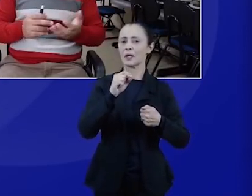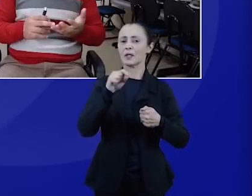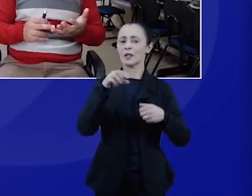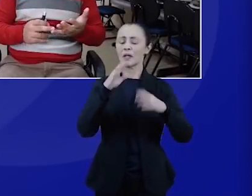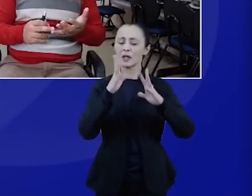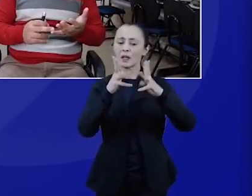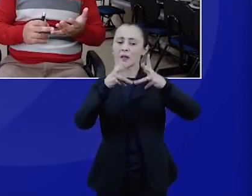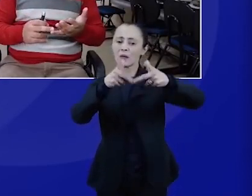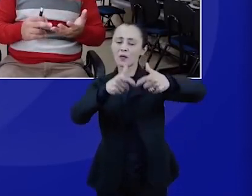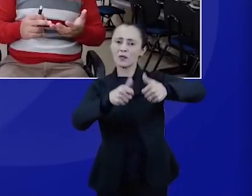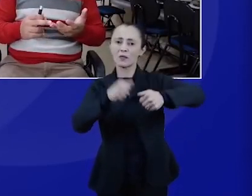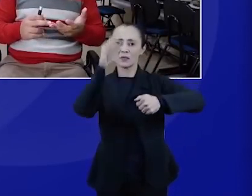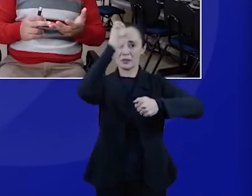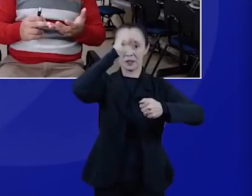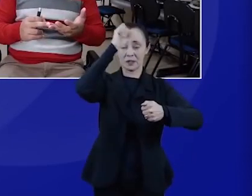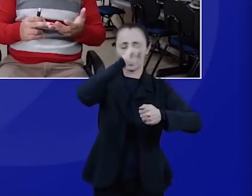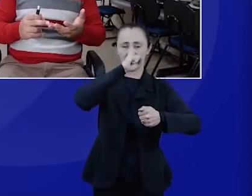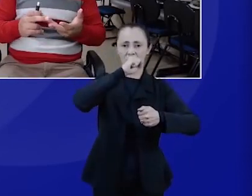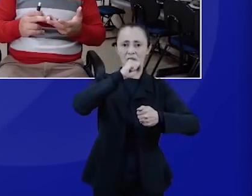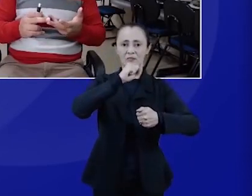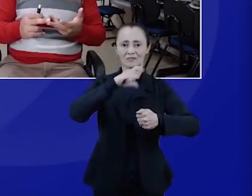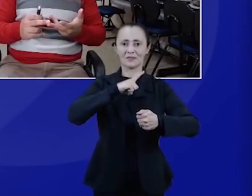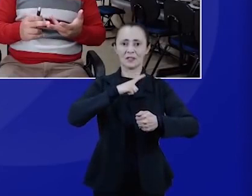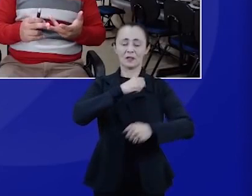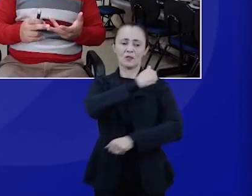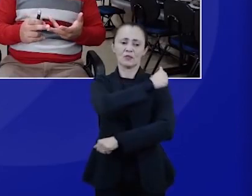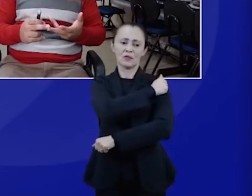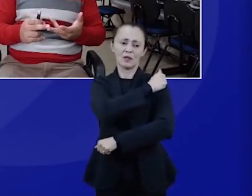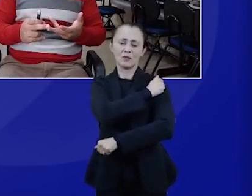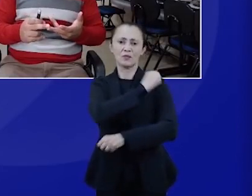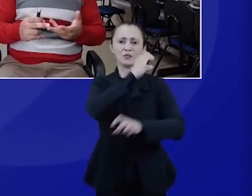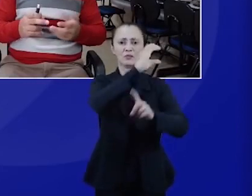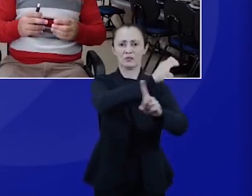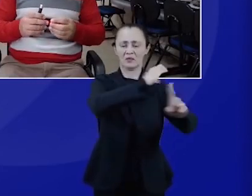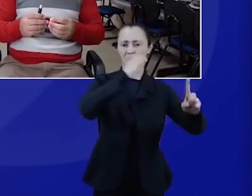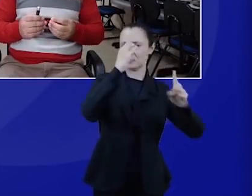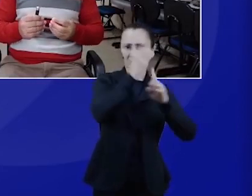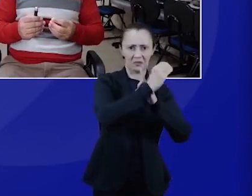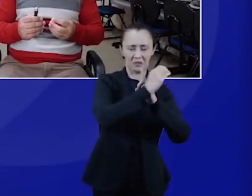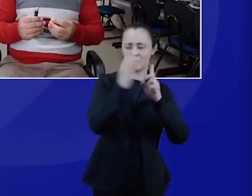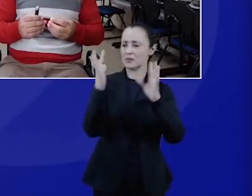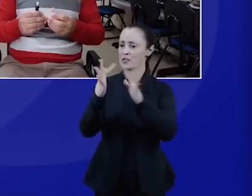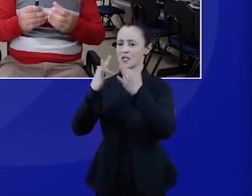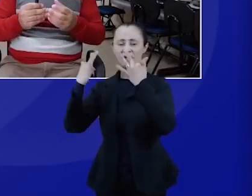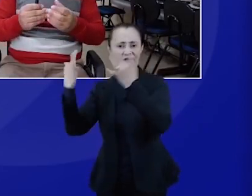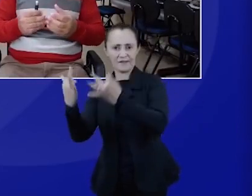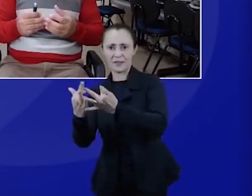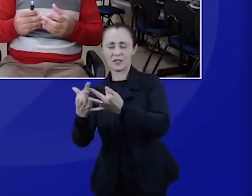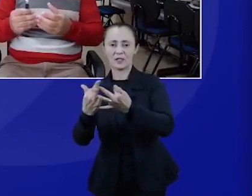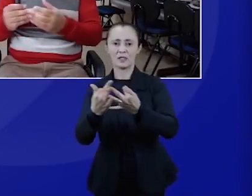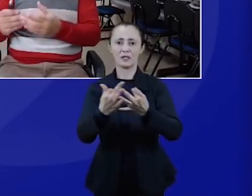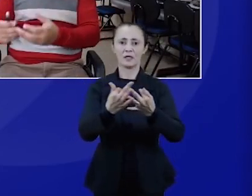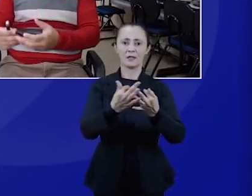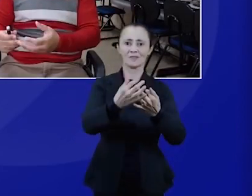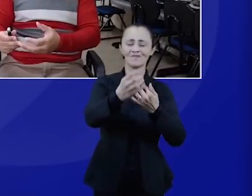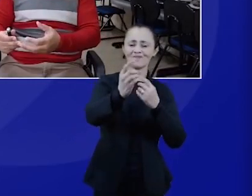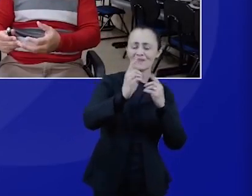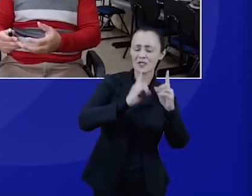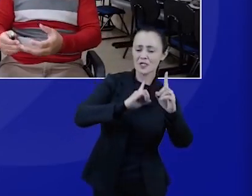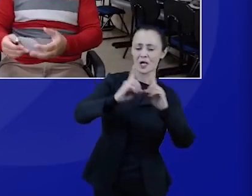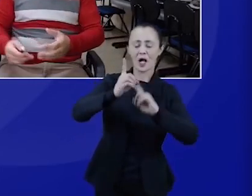produzido. O do aluno, o do pai, o da comunidade. Esse diálogo deve ser